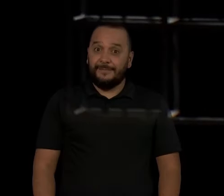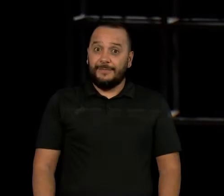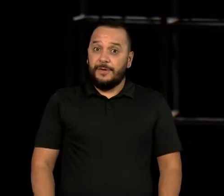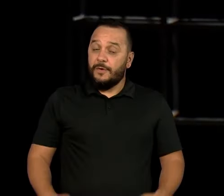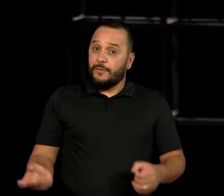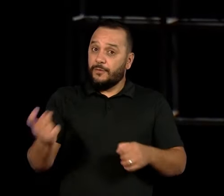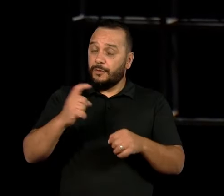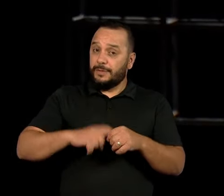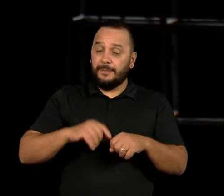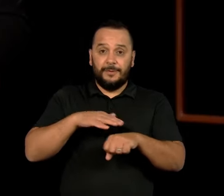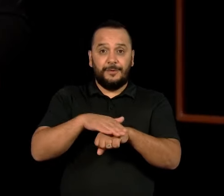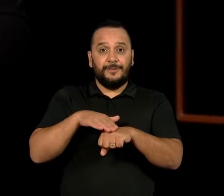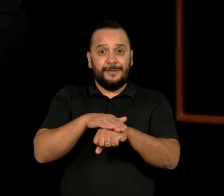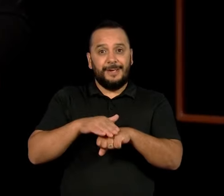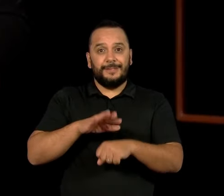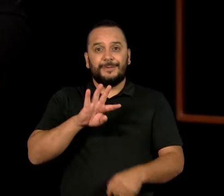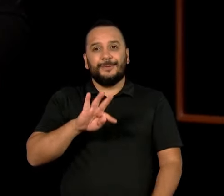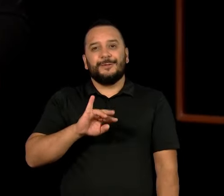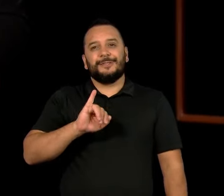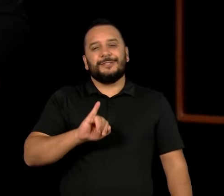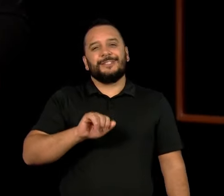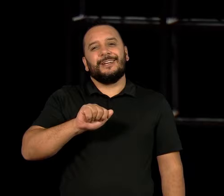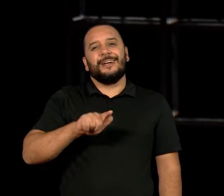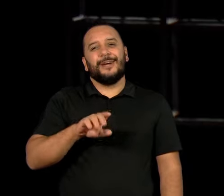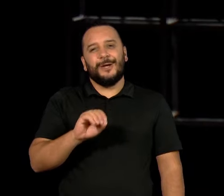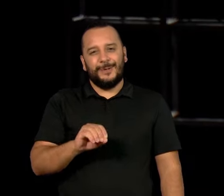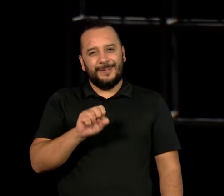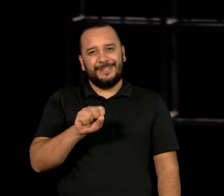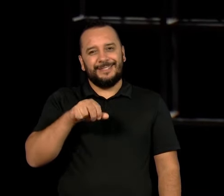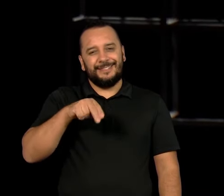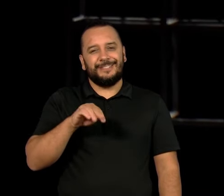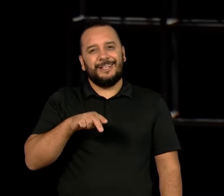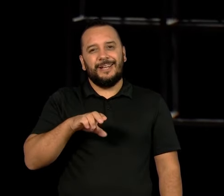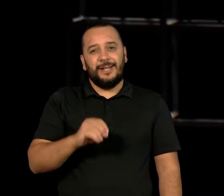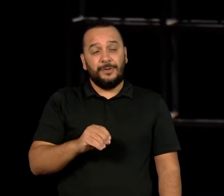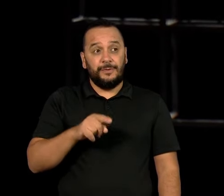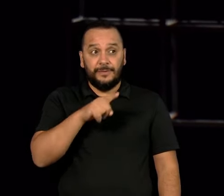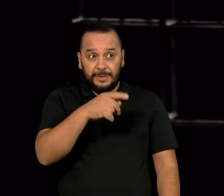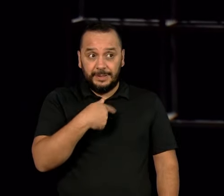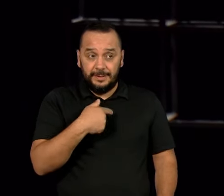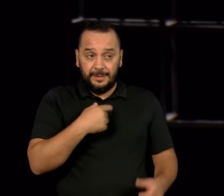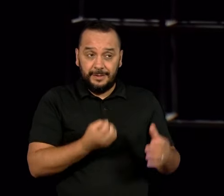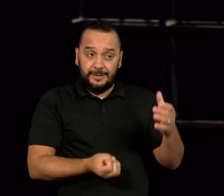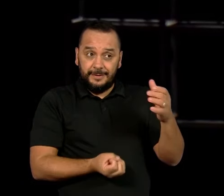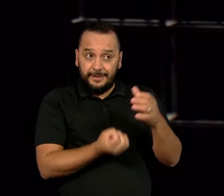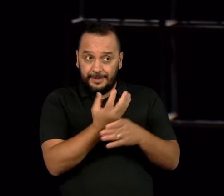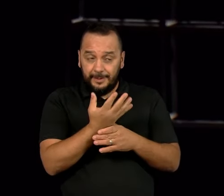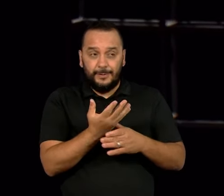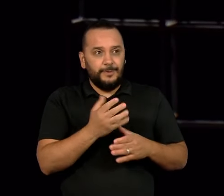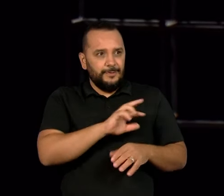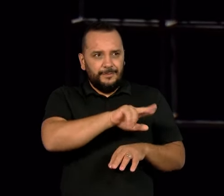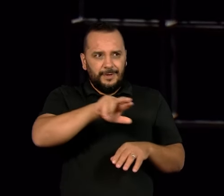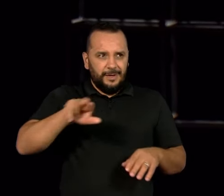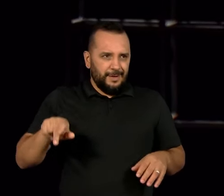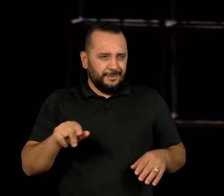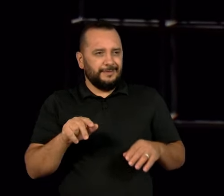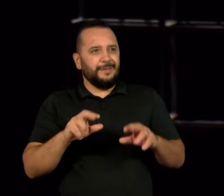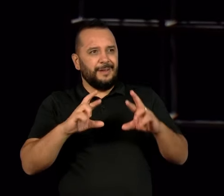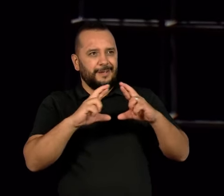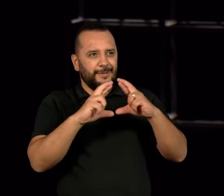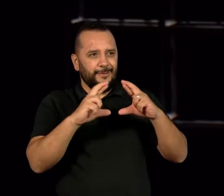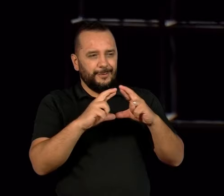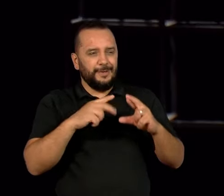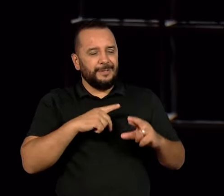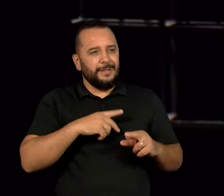Voltamos para a nossa conversa com o Thiago Santiago. Bom, Thiago, entre suas criações na TV Record, estão as novelas Prova